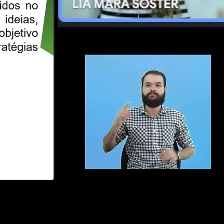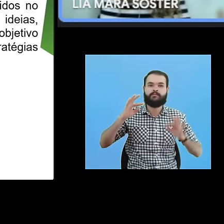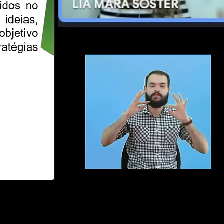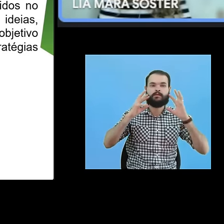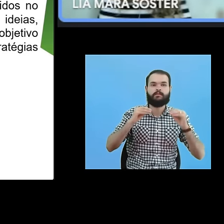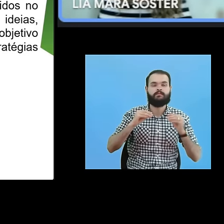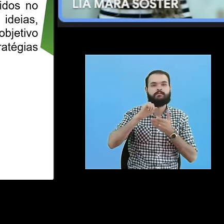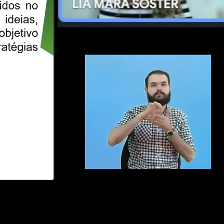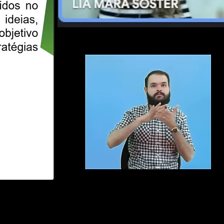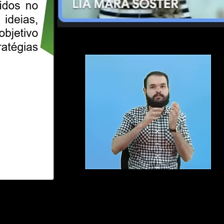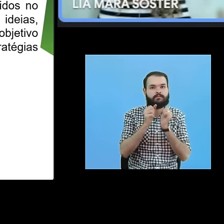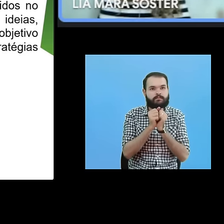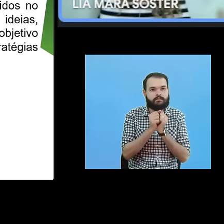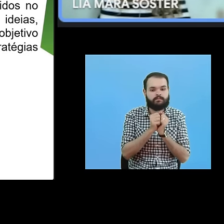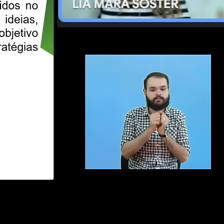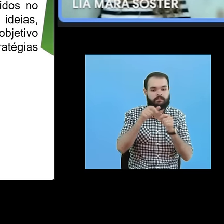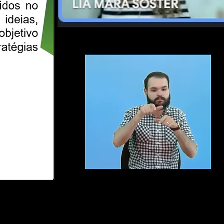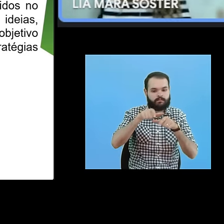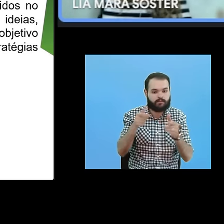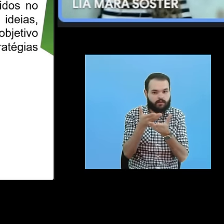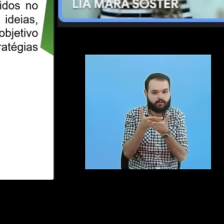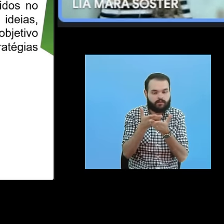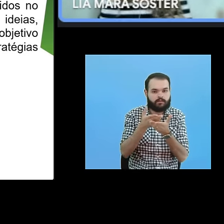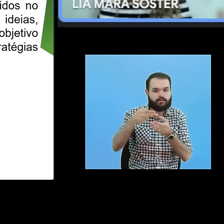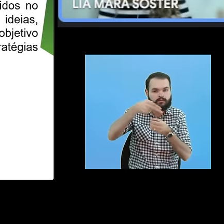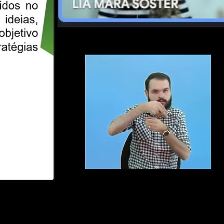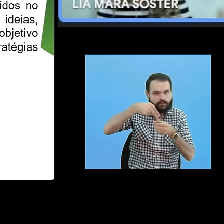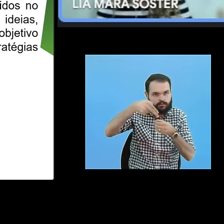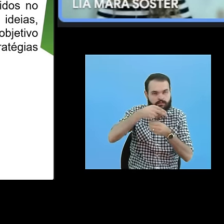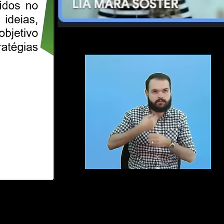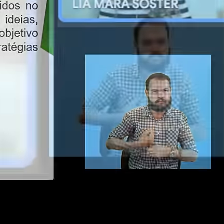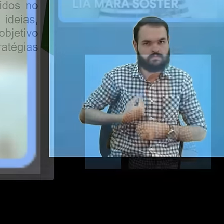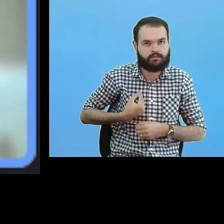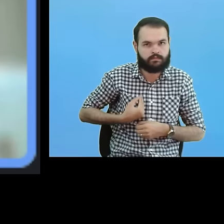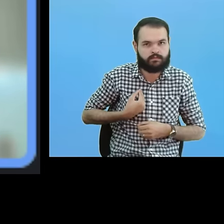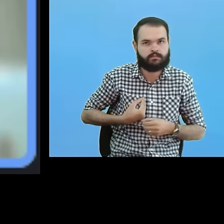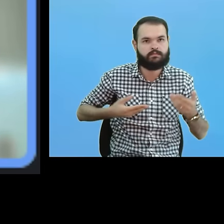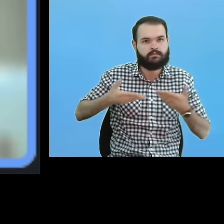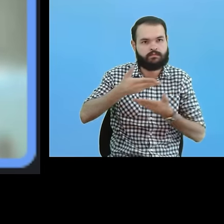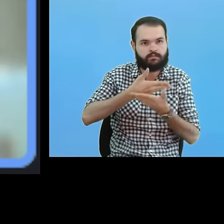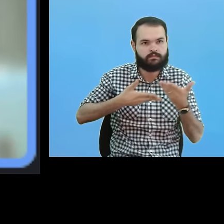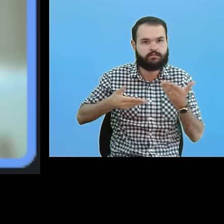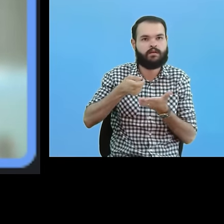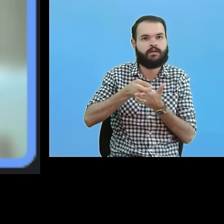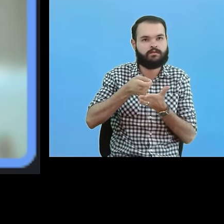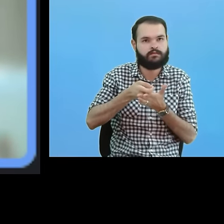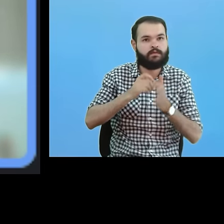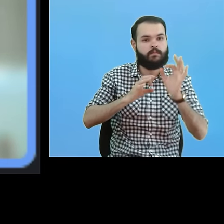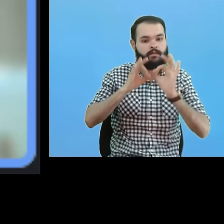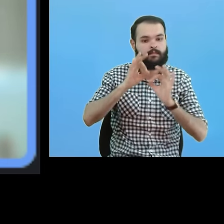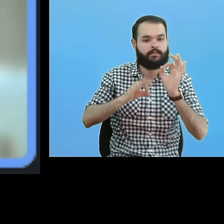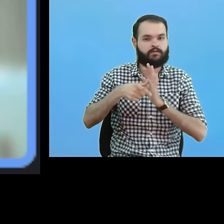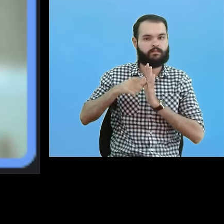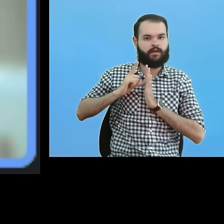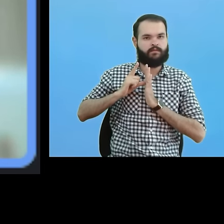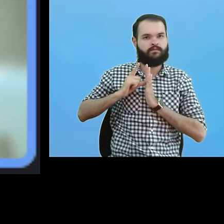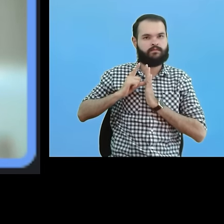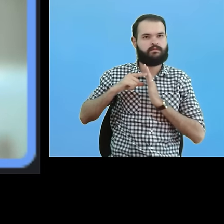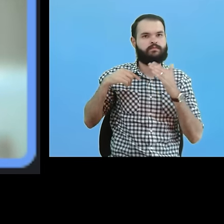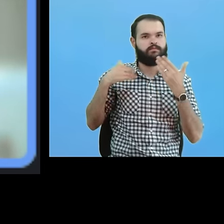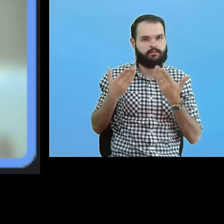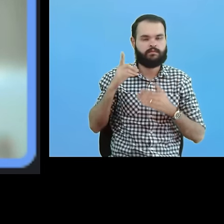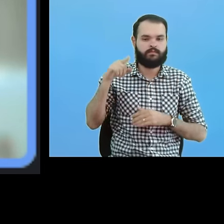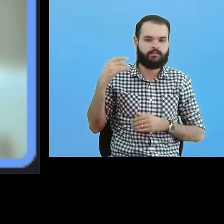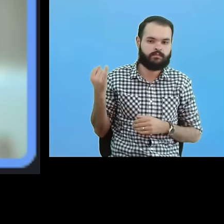as pessoas do núcleo de convivência exigem, demandam de nós um planejamento prévio. Então, desde o